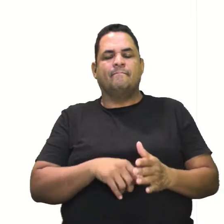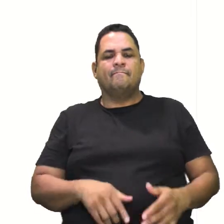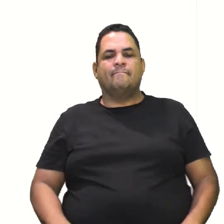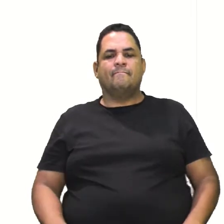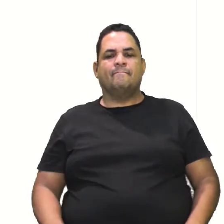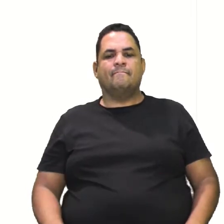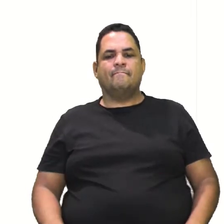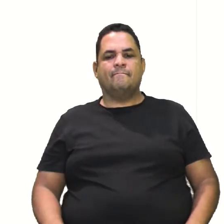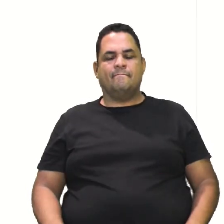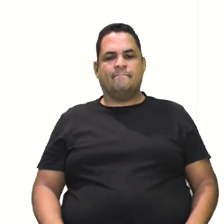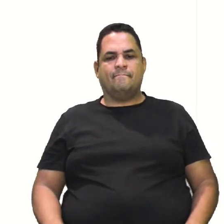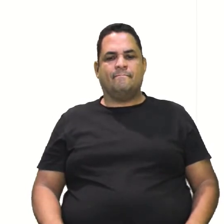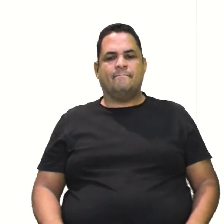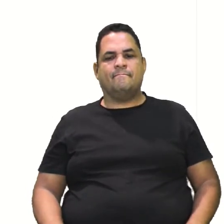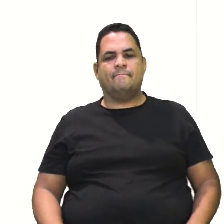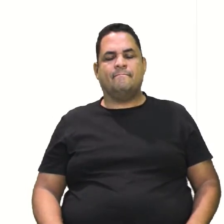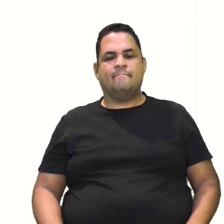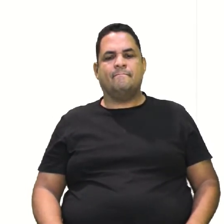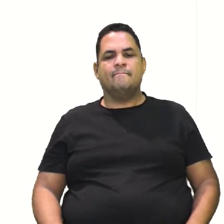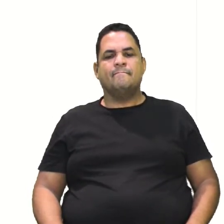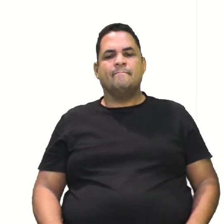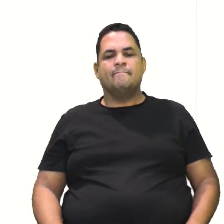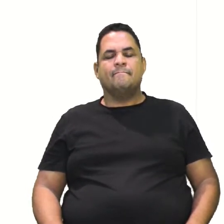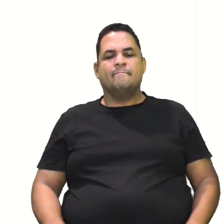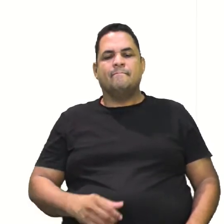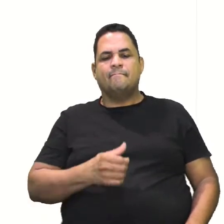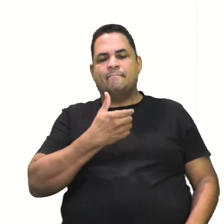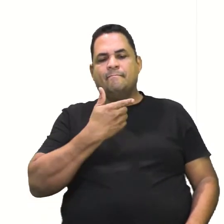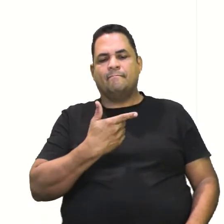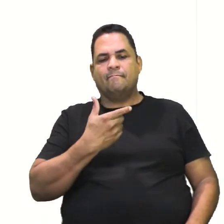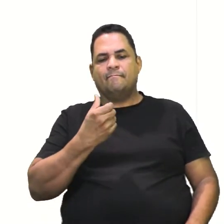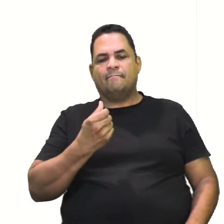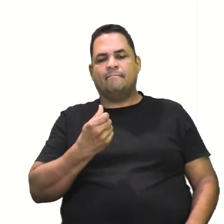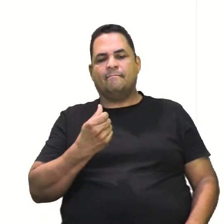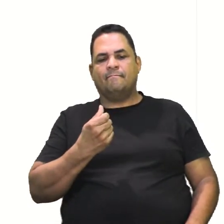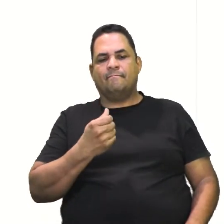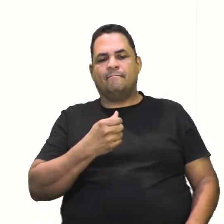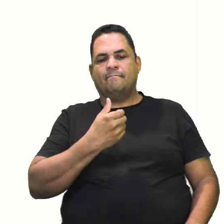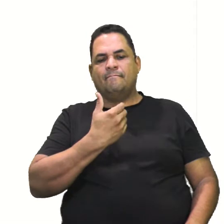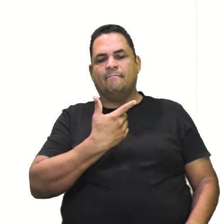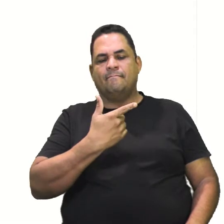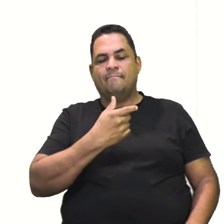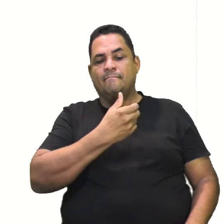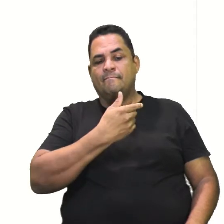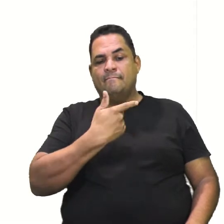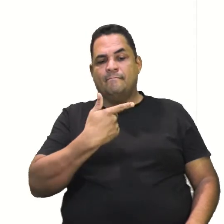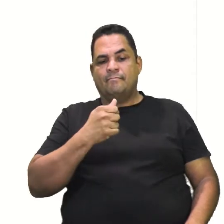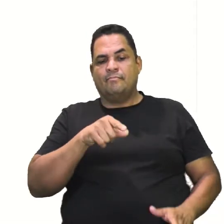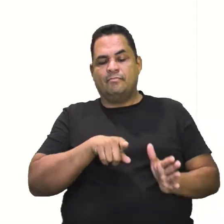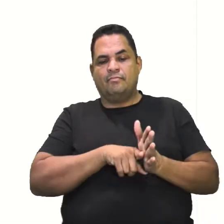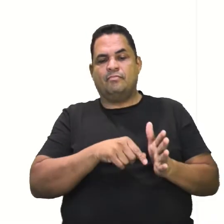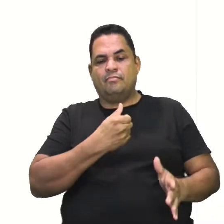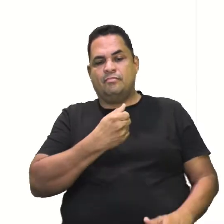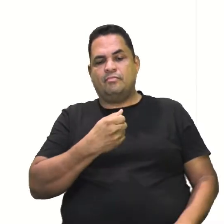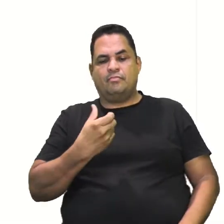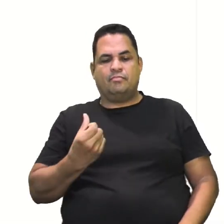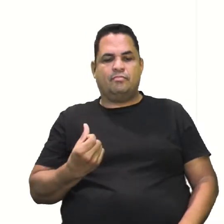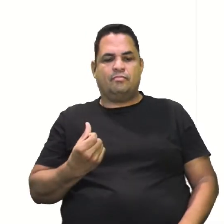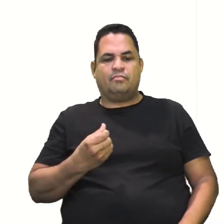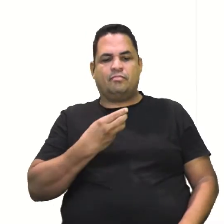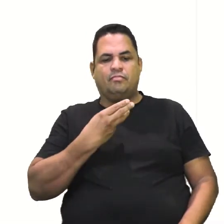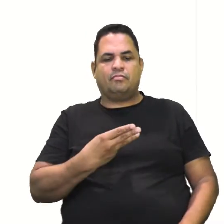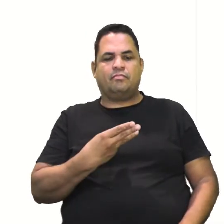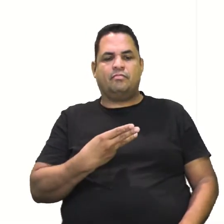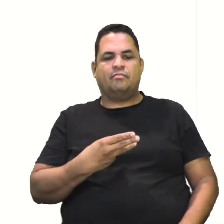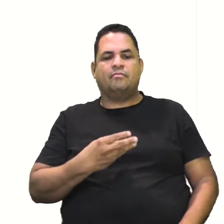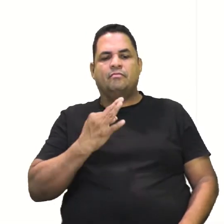Menos 20 mais 4? 24 mais 2? 26. 26. 29 tira 26? 3. 3.